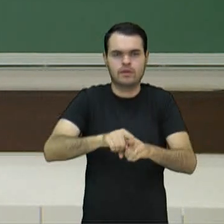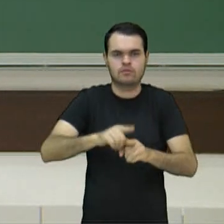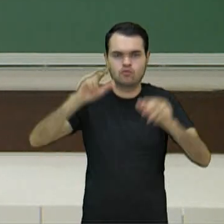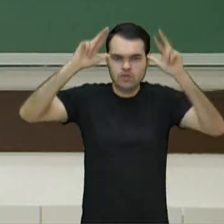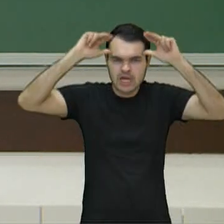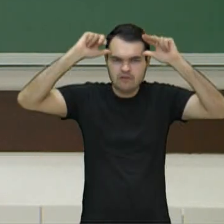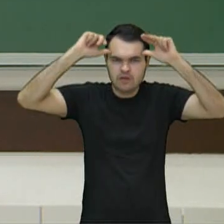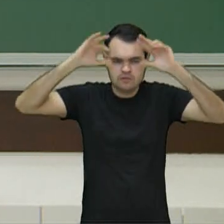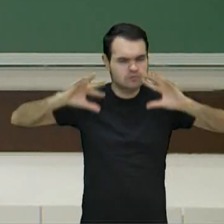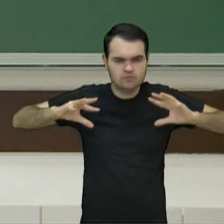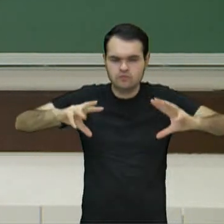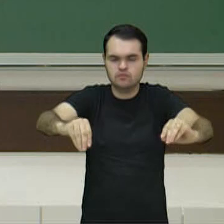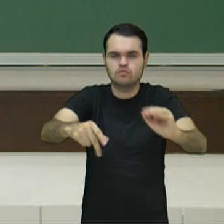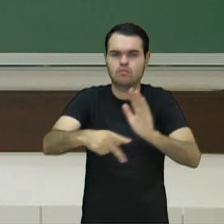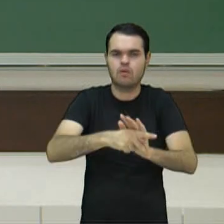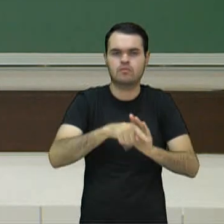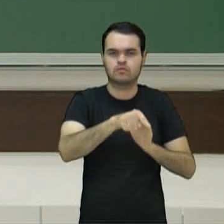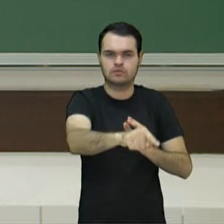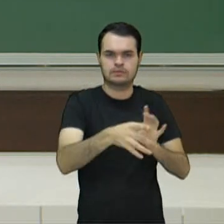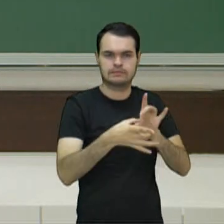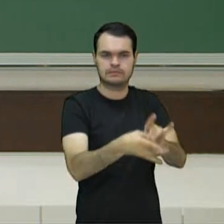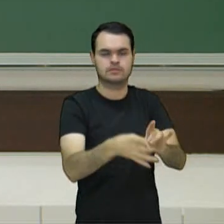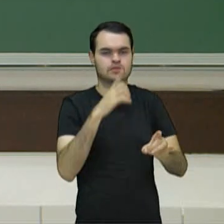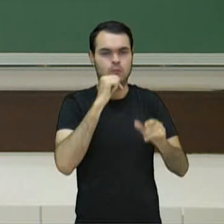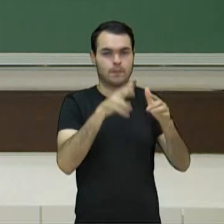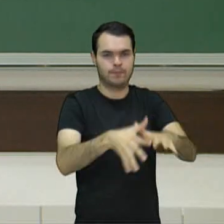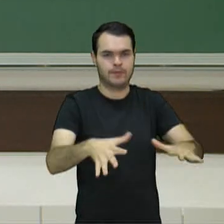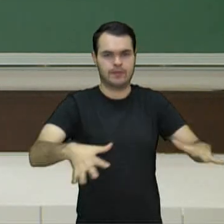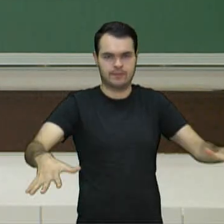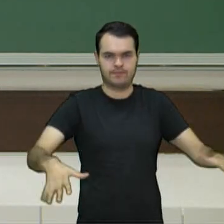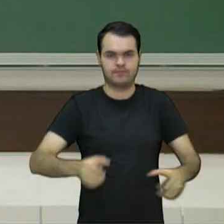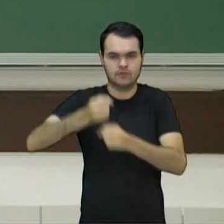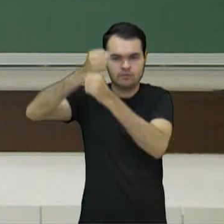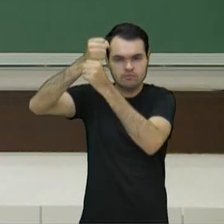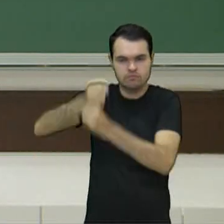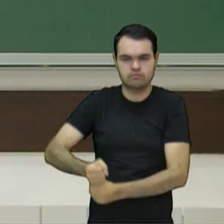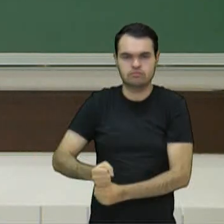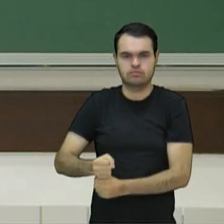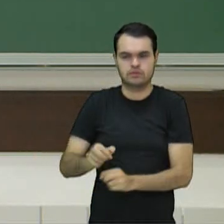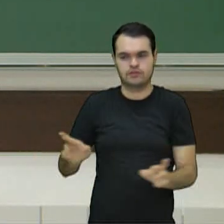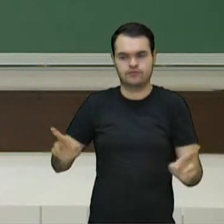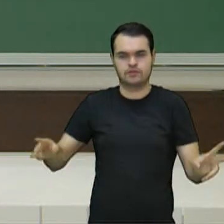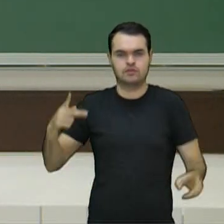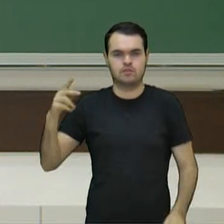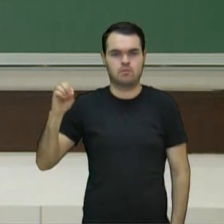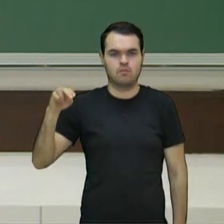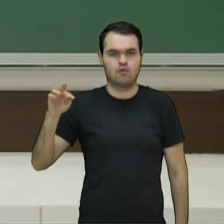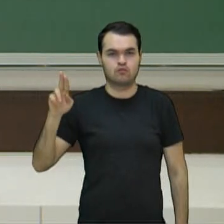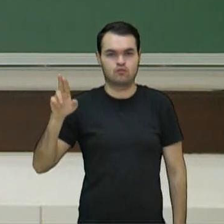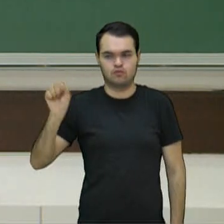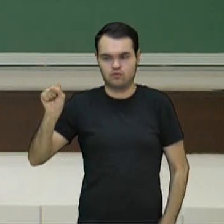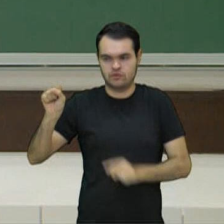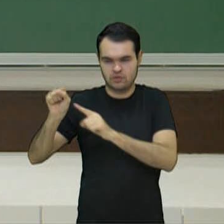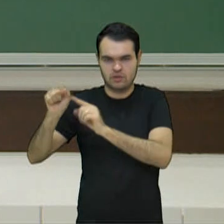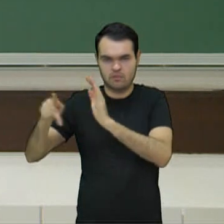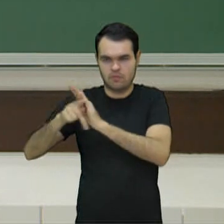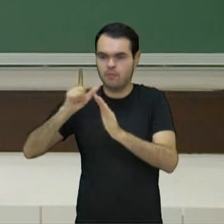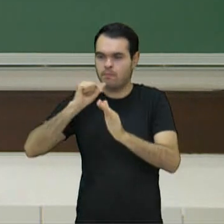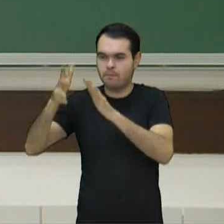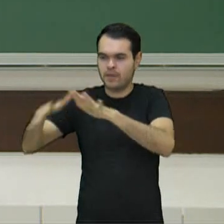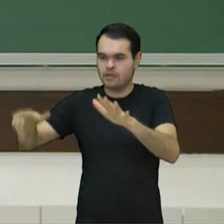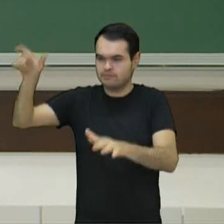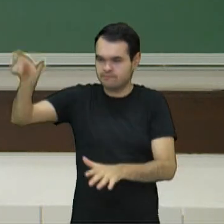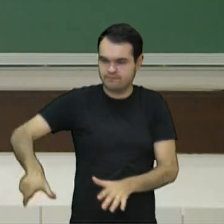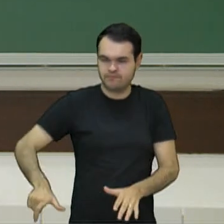todos relacionados ao mar. Ele se distingue de Pontus, a personificação do mar, e a